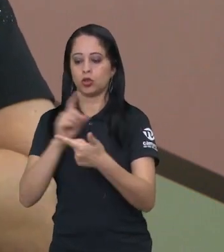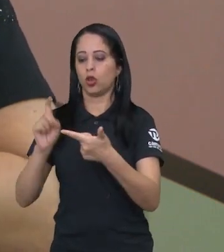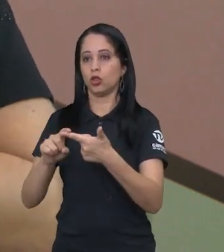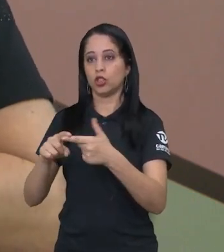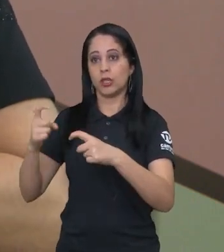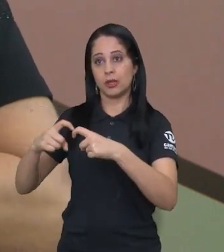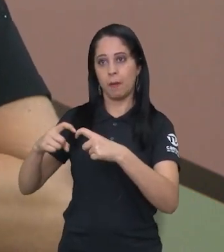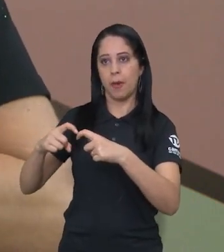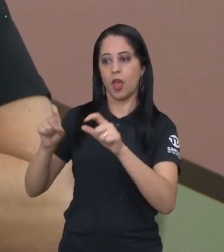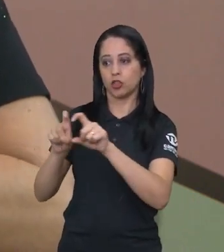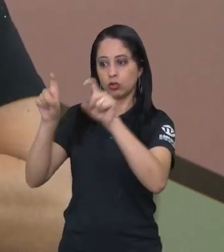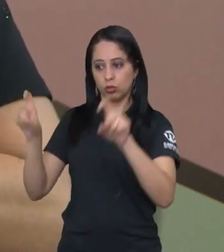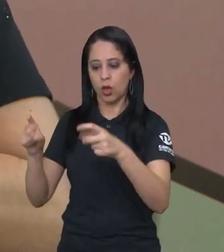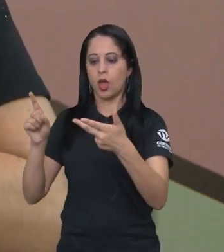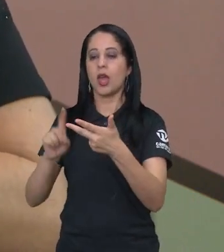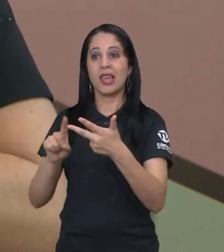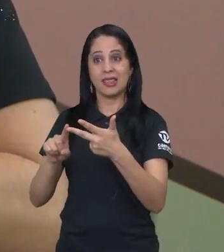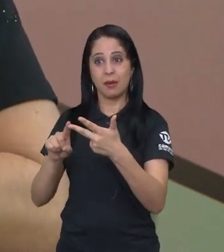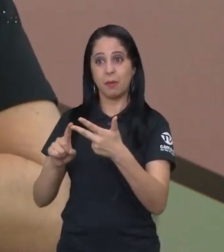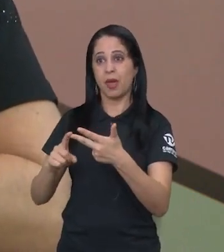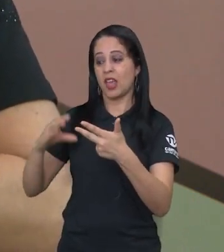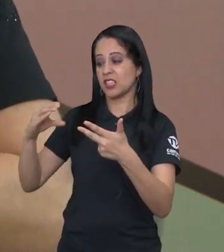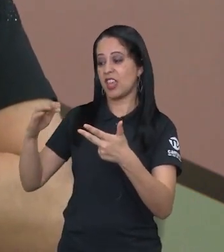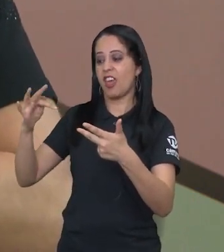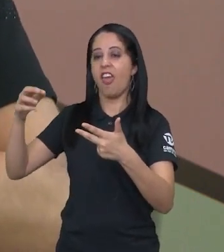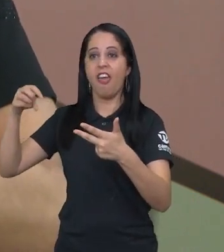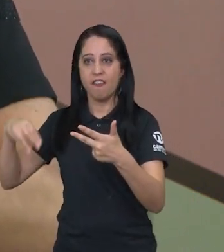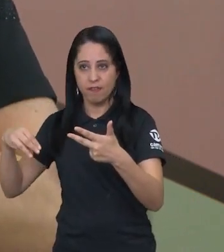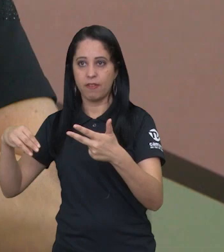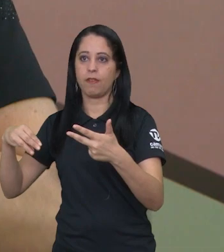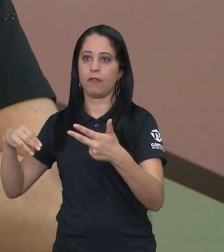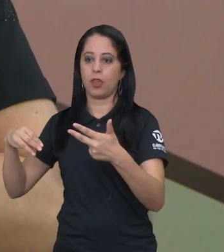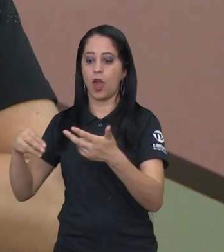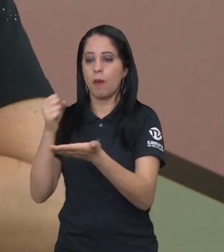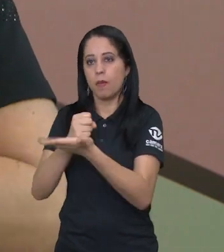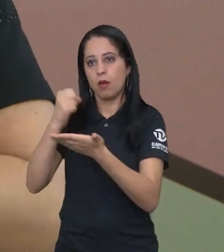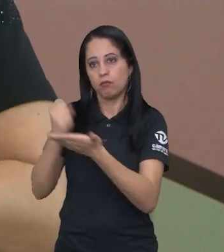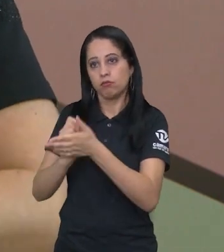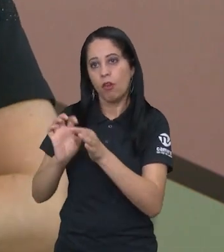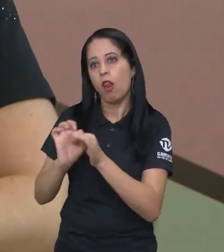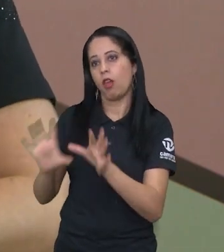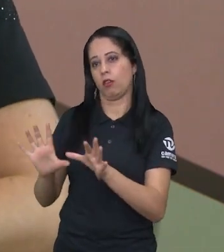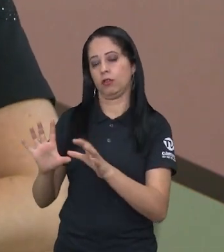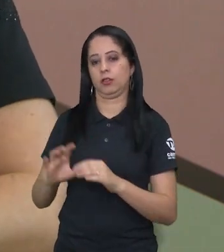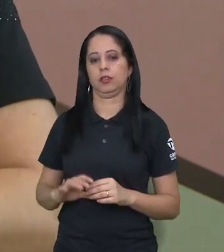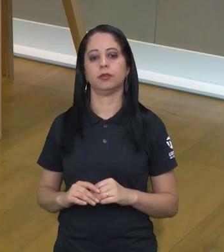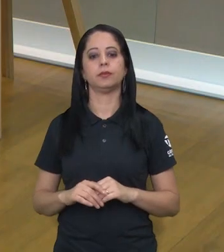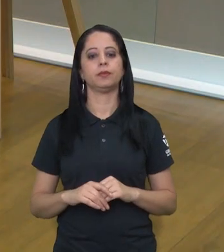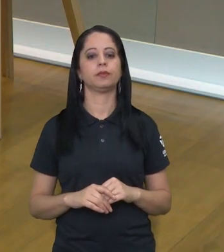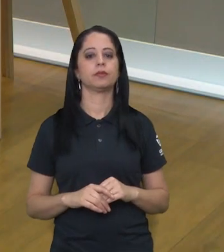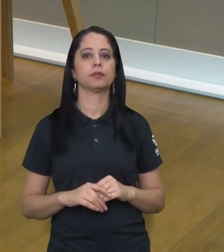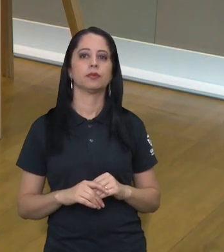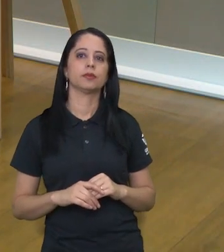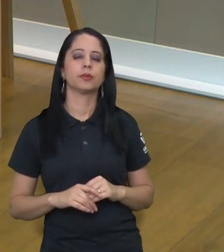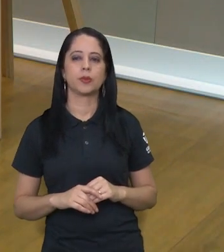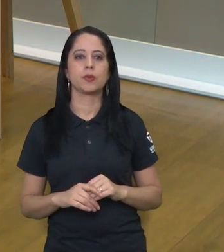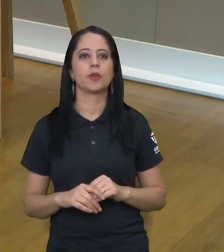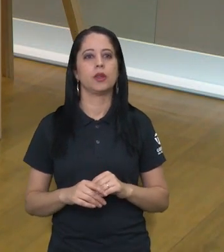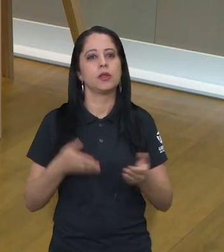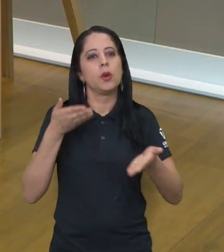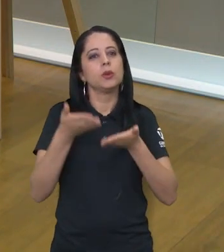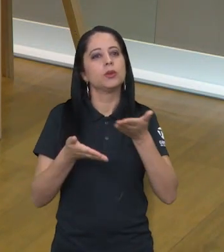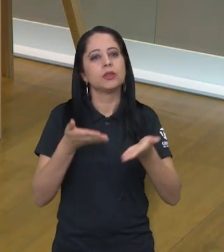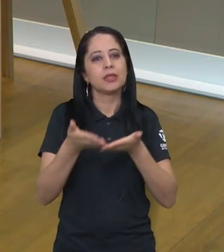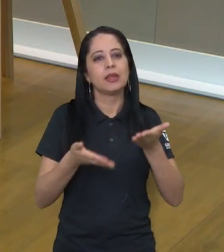e tem que pedir autorização para o CRM local e o CFM acaba dando essa autorização para ela. E de repente esse tipo